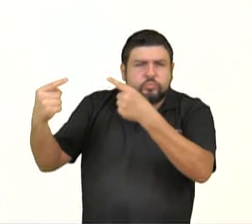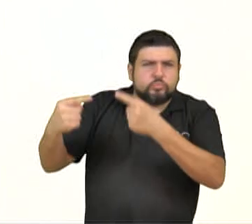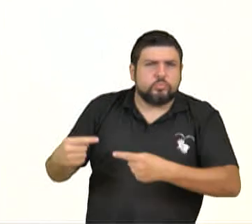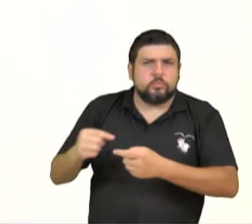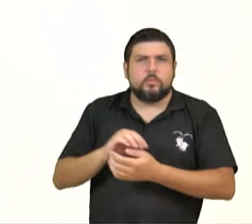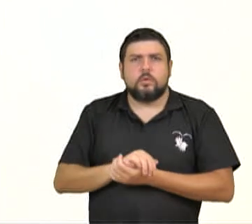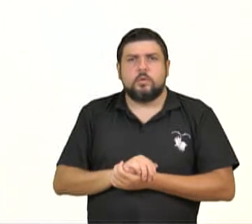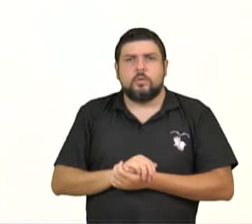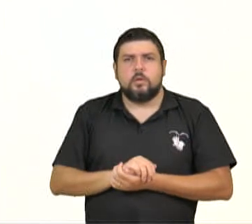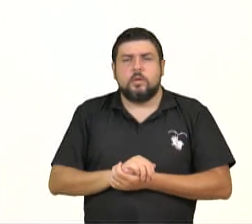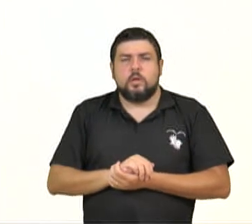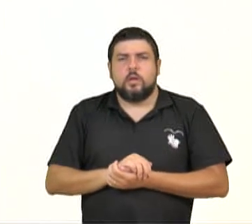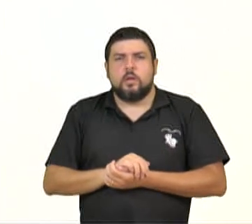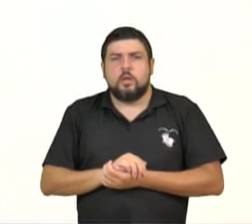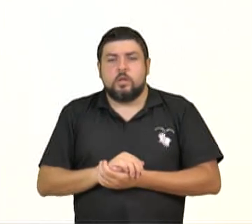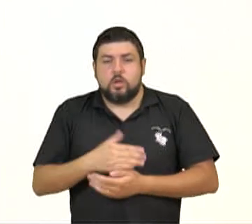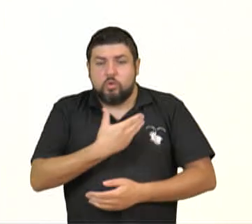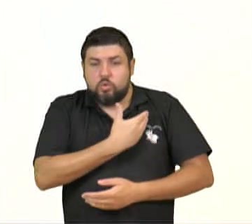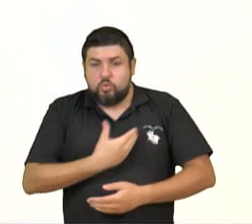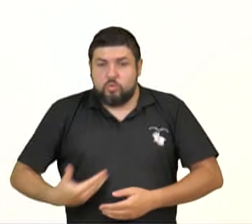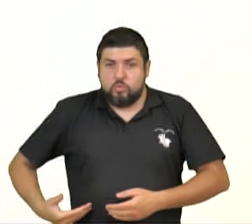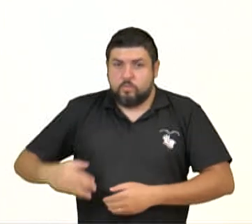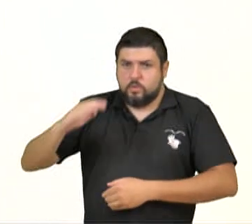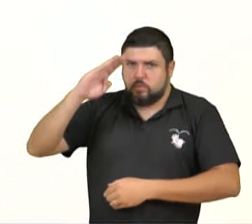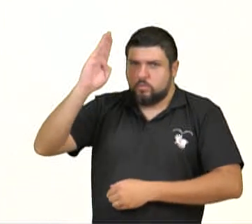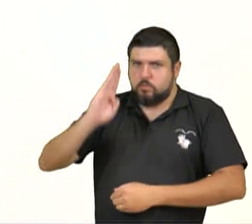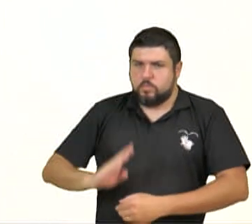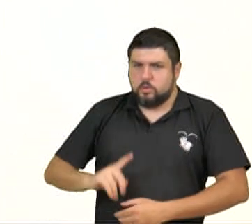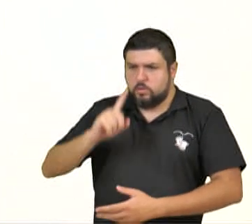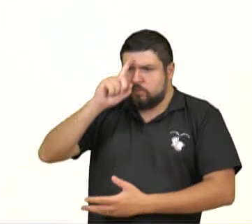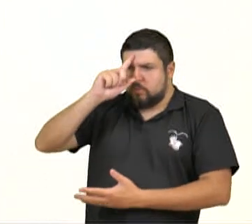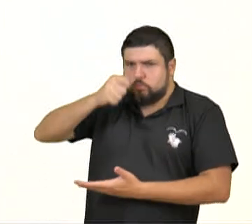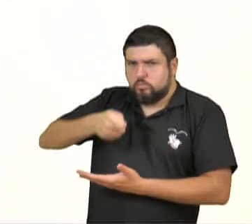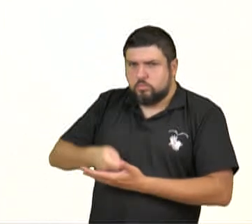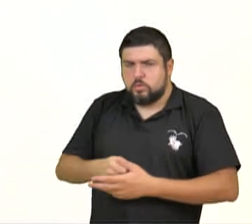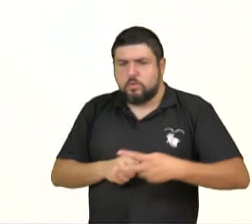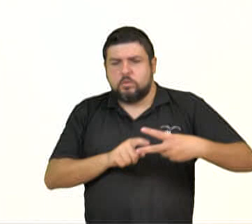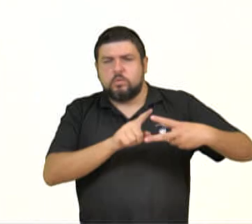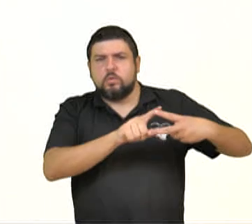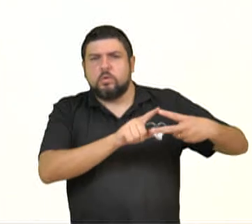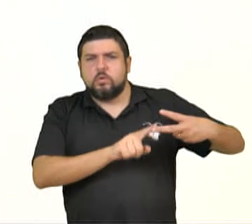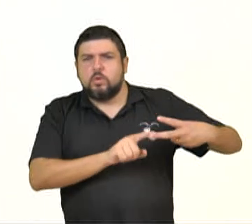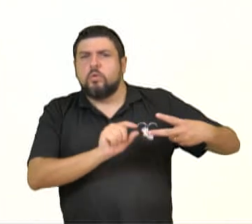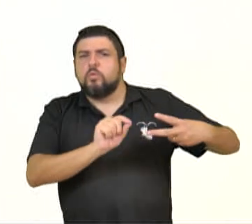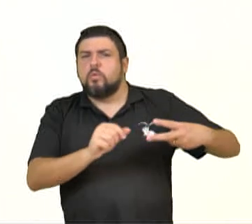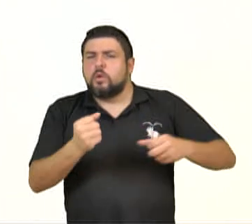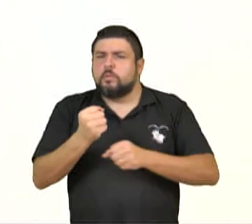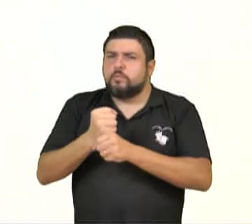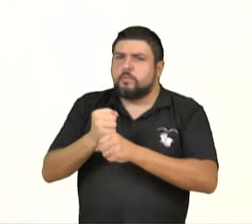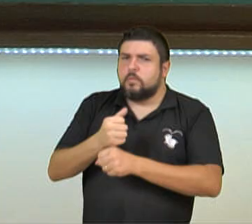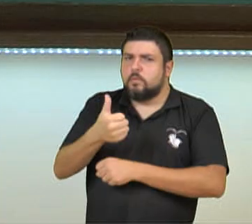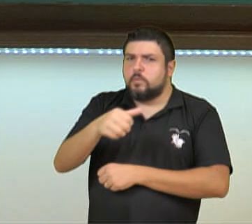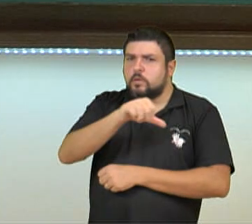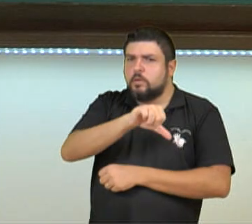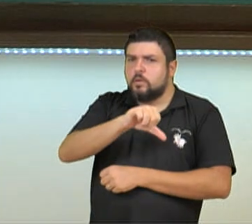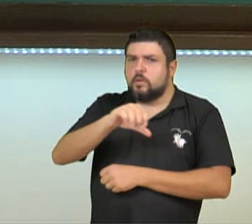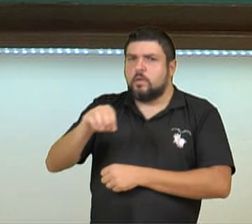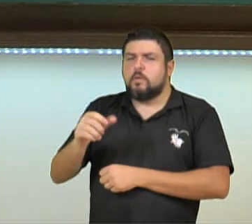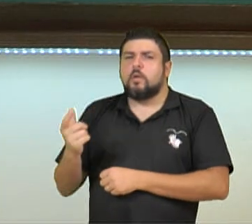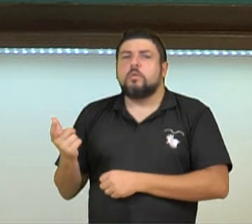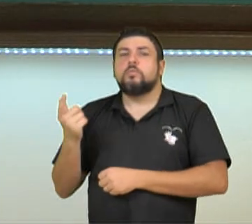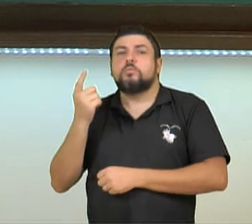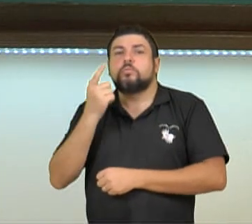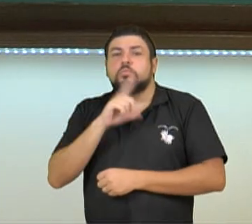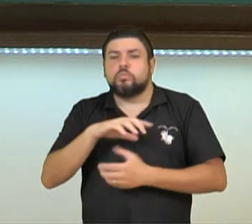Apresente duas medidas do governo brasileiro, quero ver se vocês lembram, que adotadas na década de 90 ajudam na nova